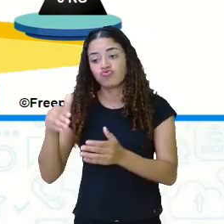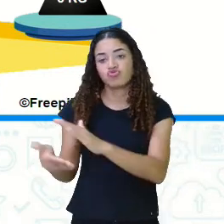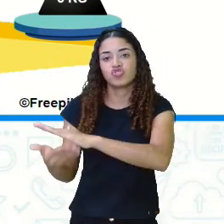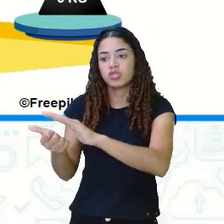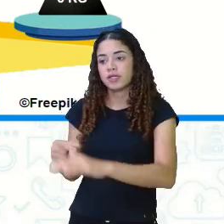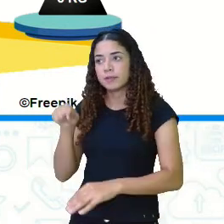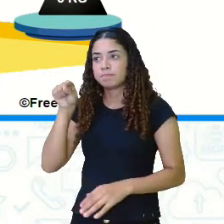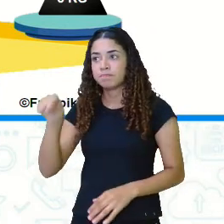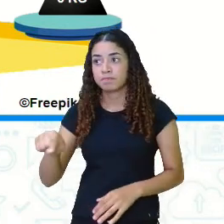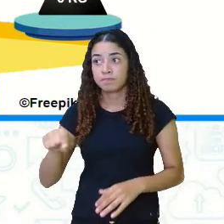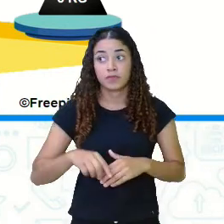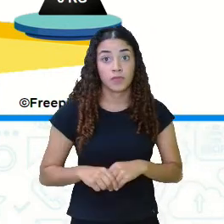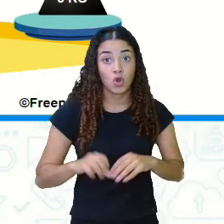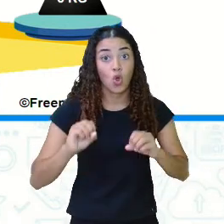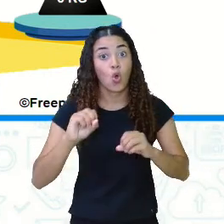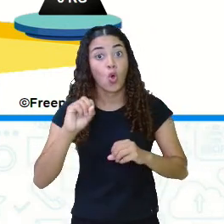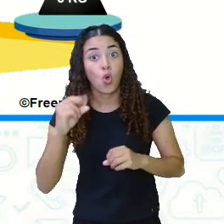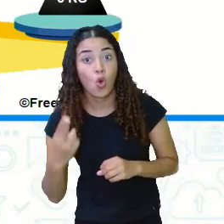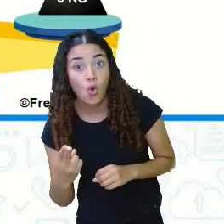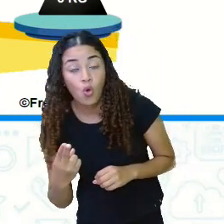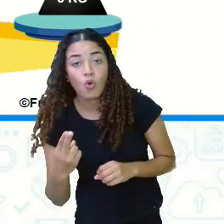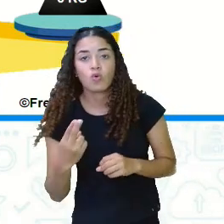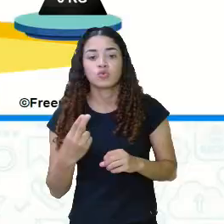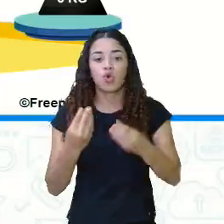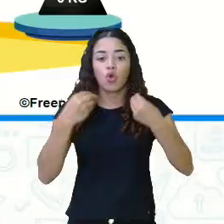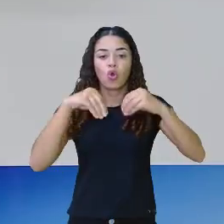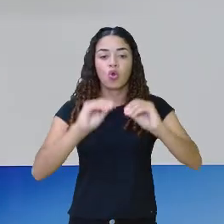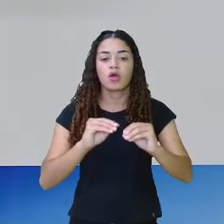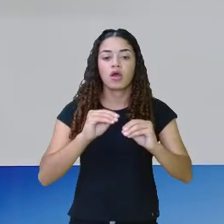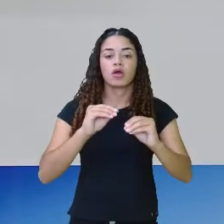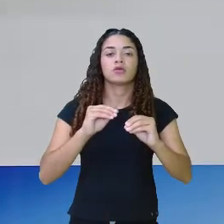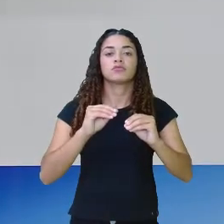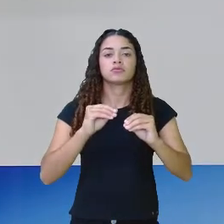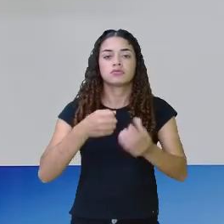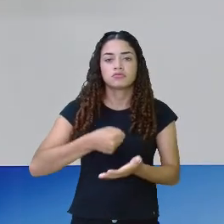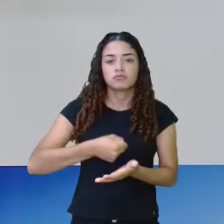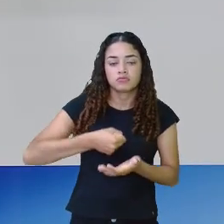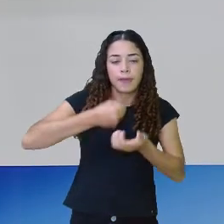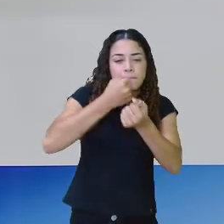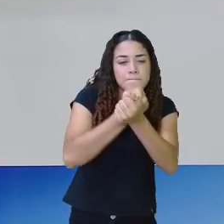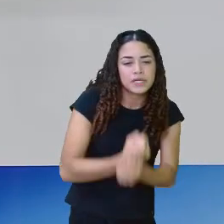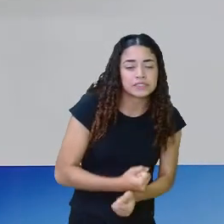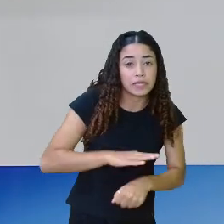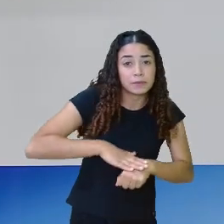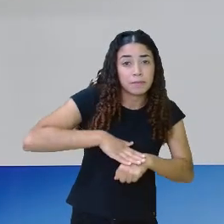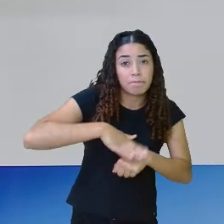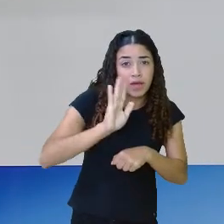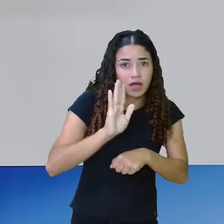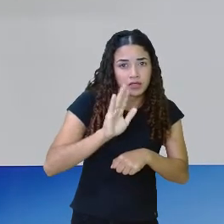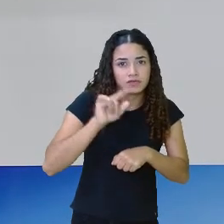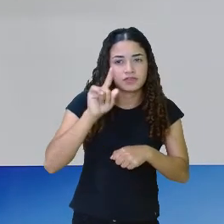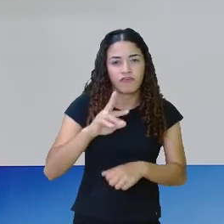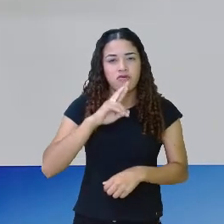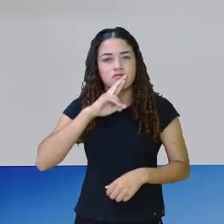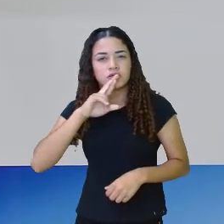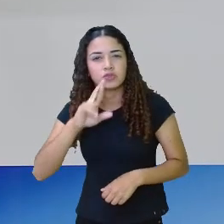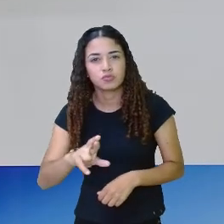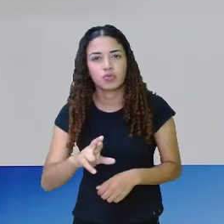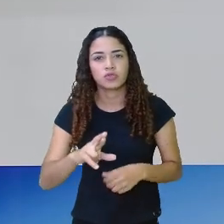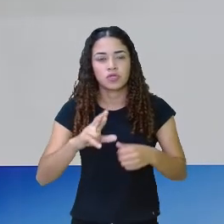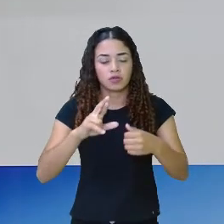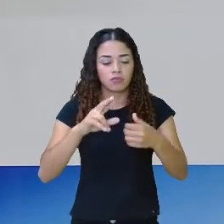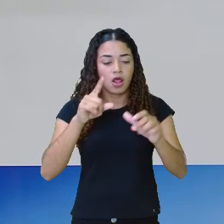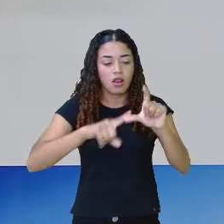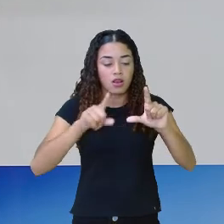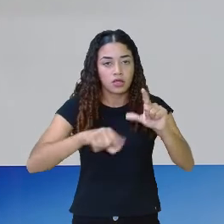Ou colocar um produto de maior peso. Aí você vai dizer qual é a alternativa